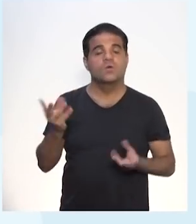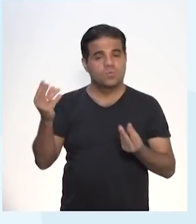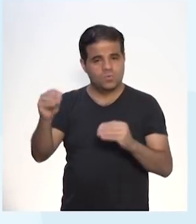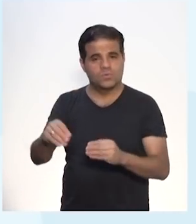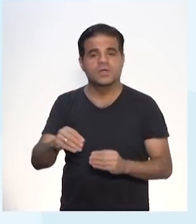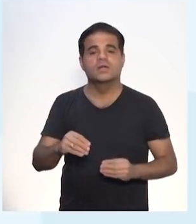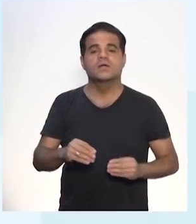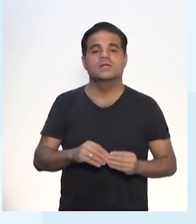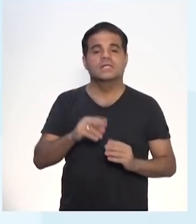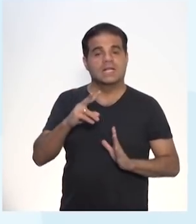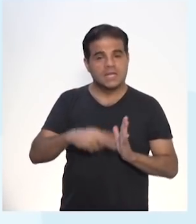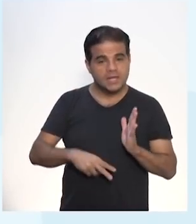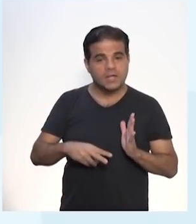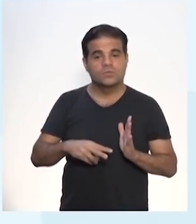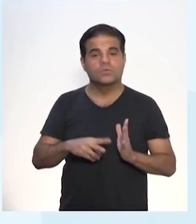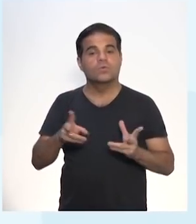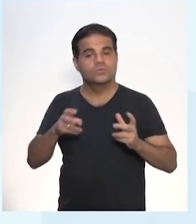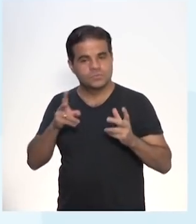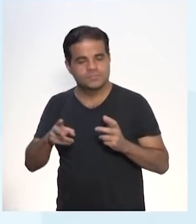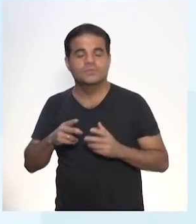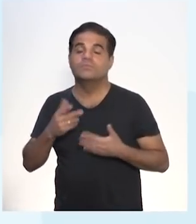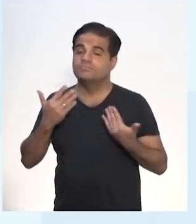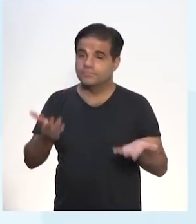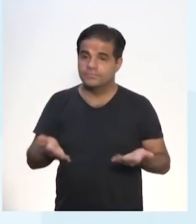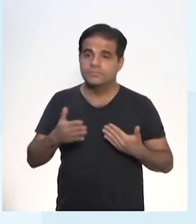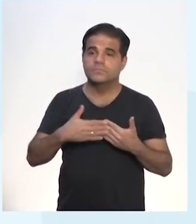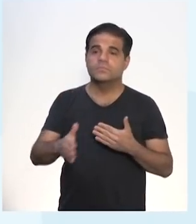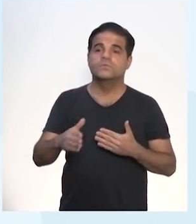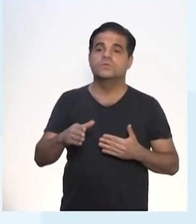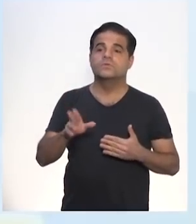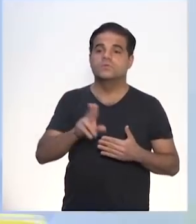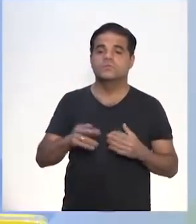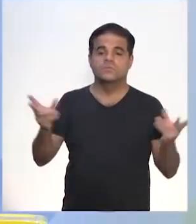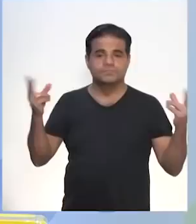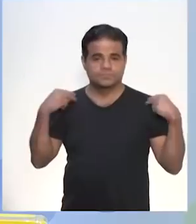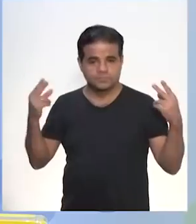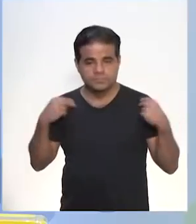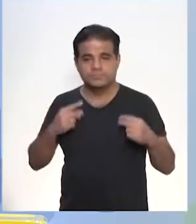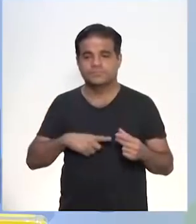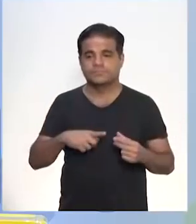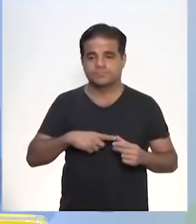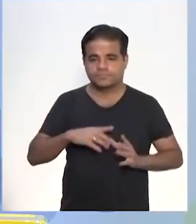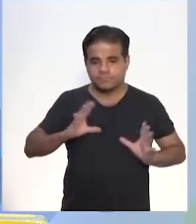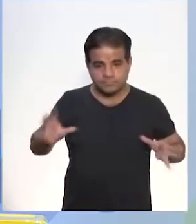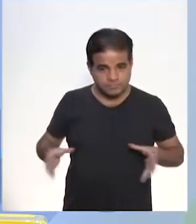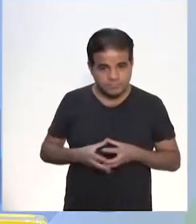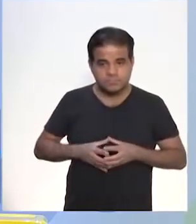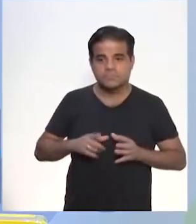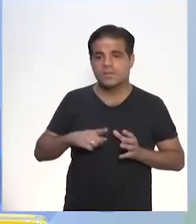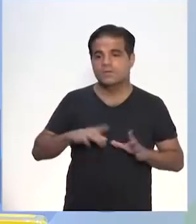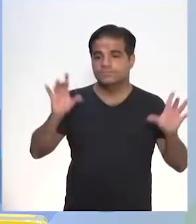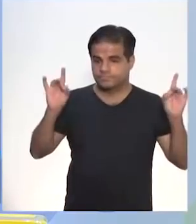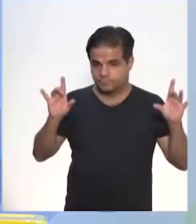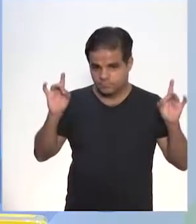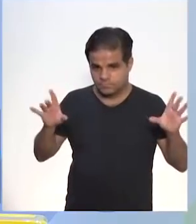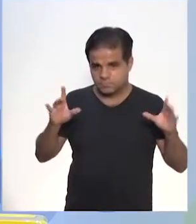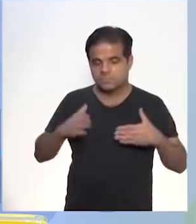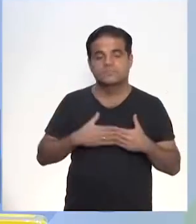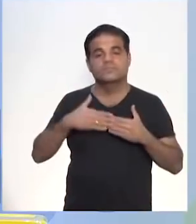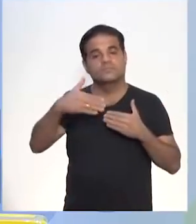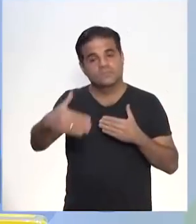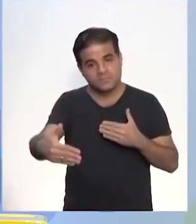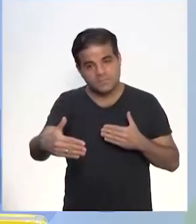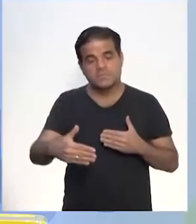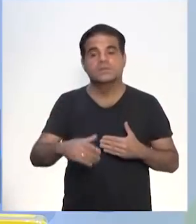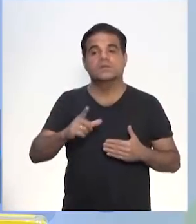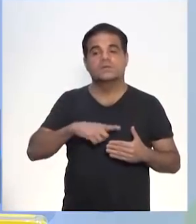ali leitor-consumidor, né, e acabei lendo. Exato. Então, os motoristas, eu tenho um público específico. Então, cada item que eu vou colocar